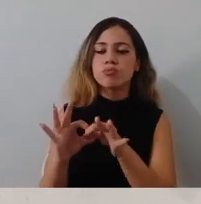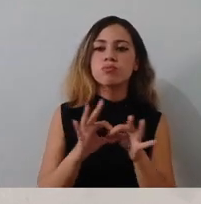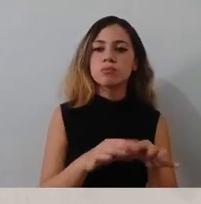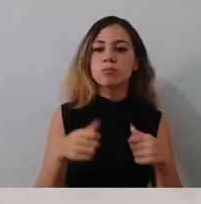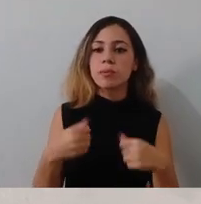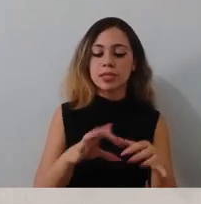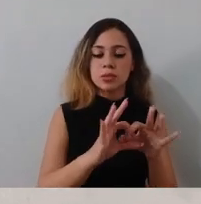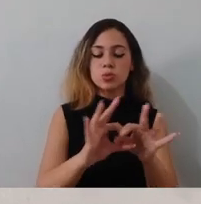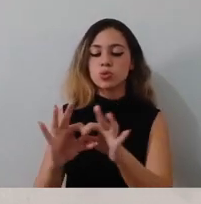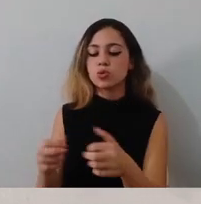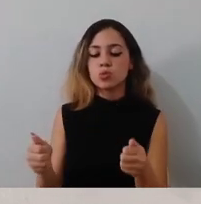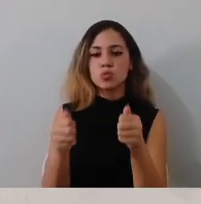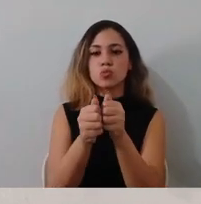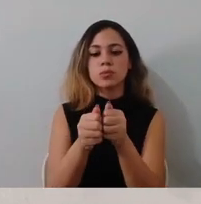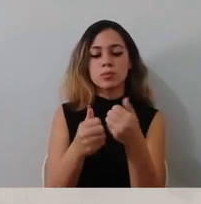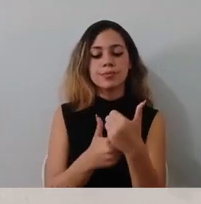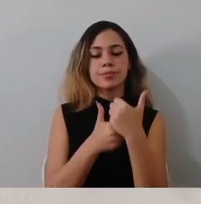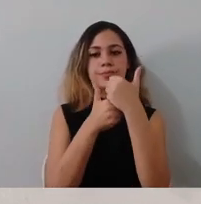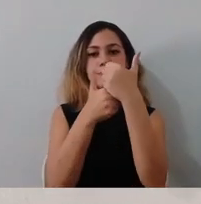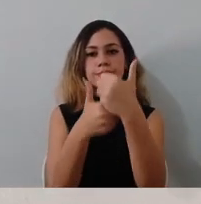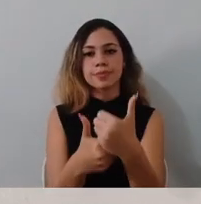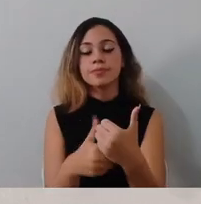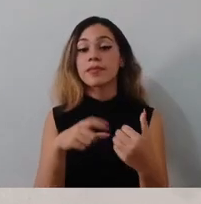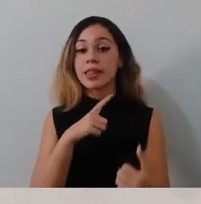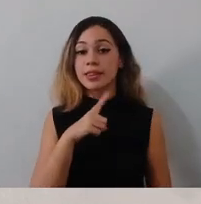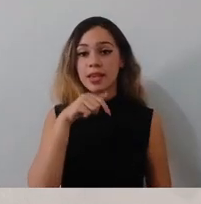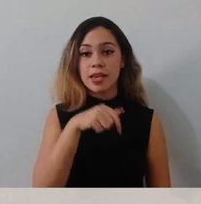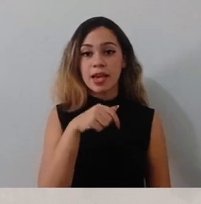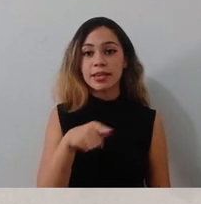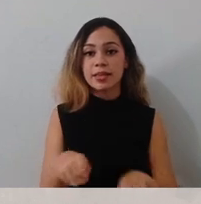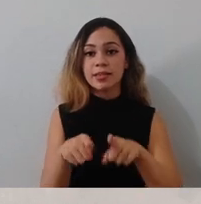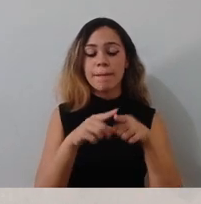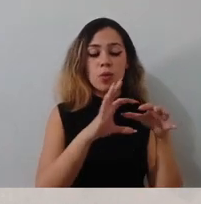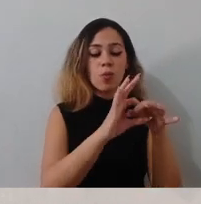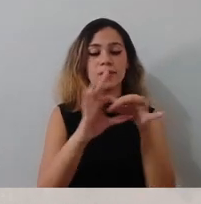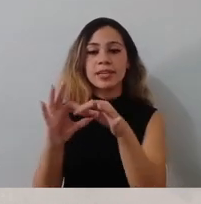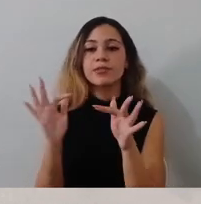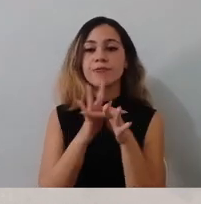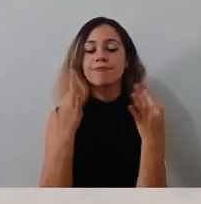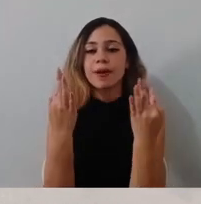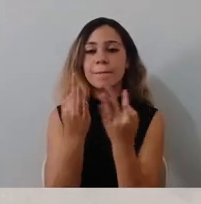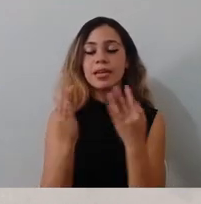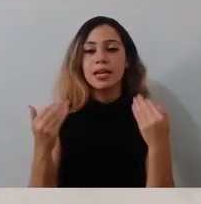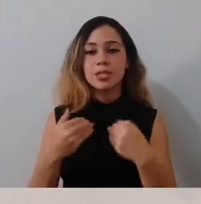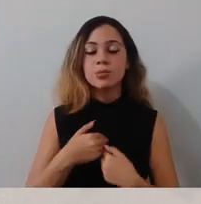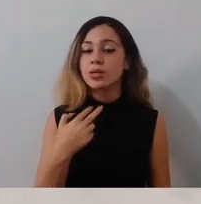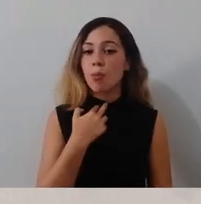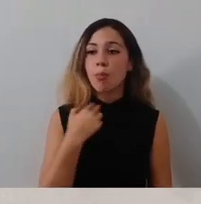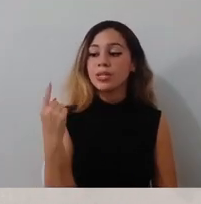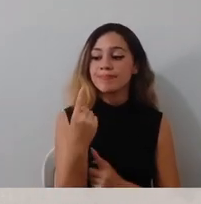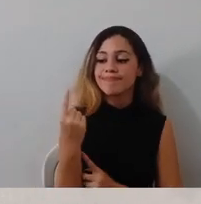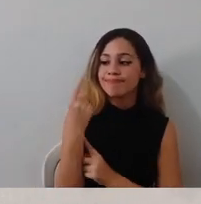junte-se a nós. Tem um canal através aqui da Conexão de Famílias Atípicas. Não fique